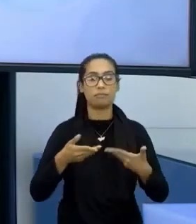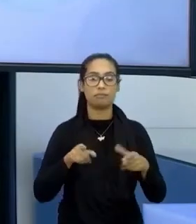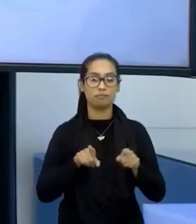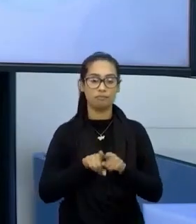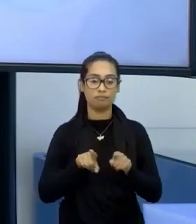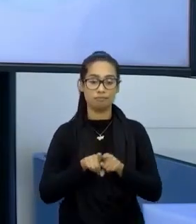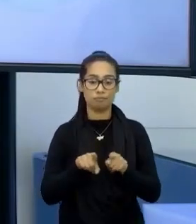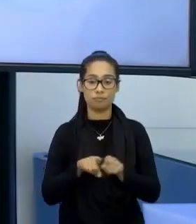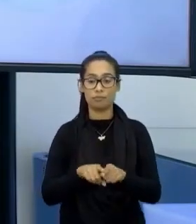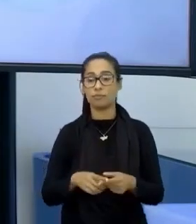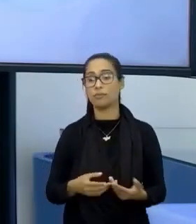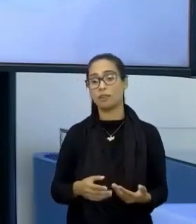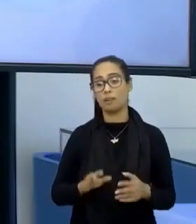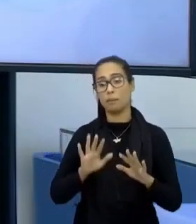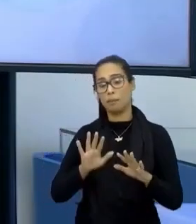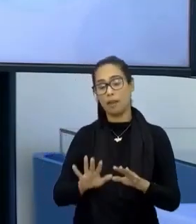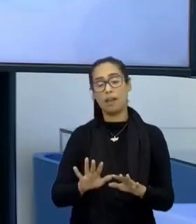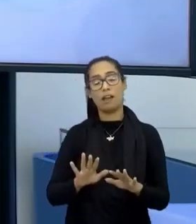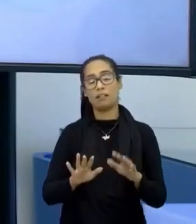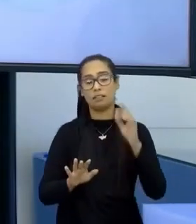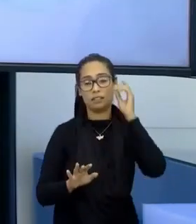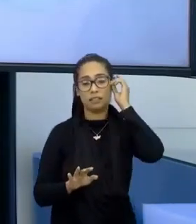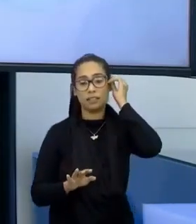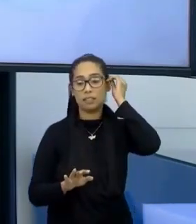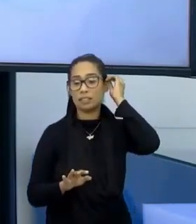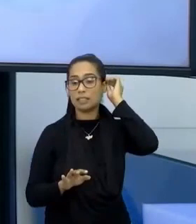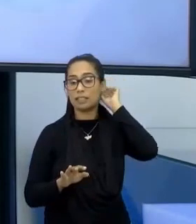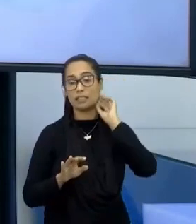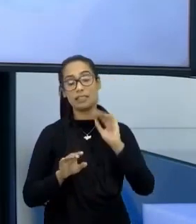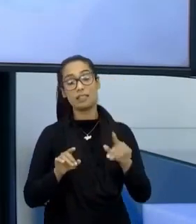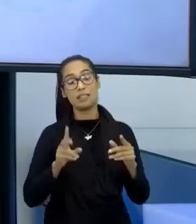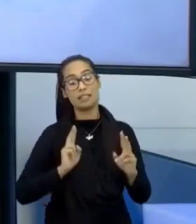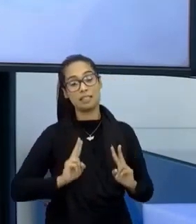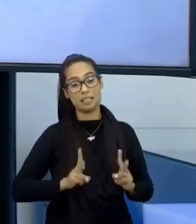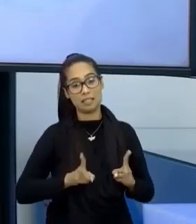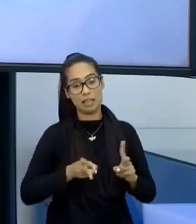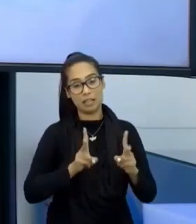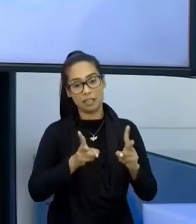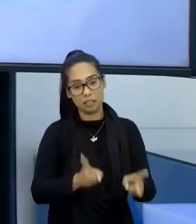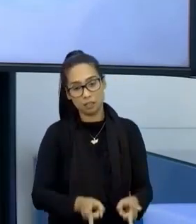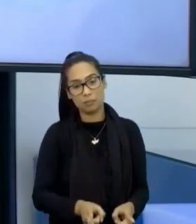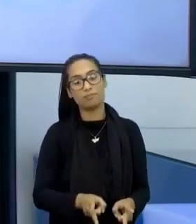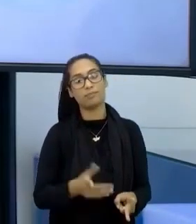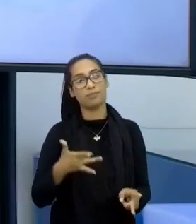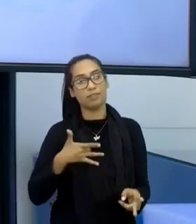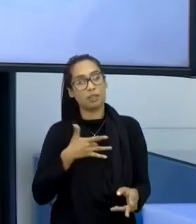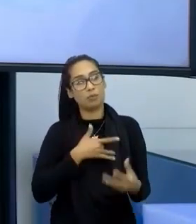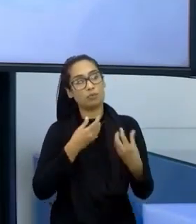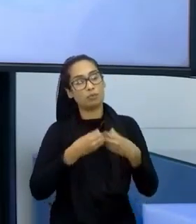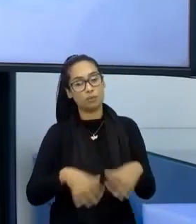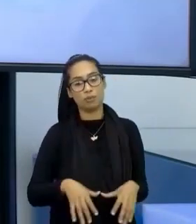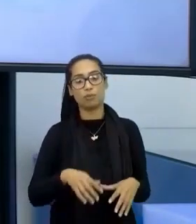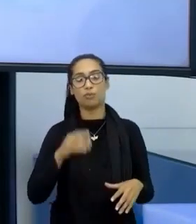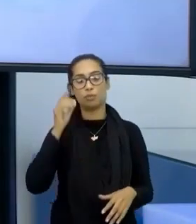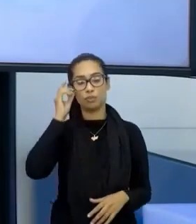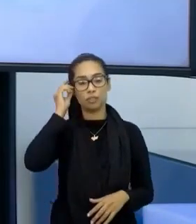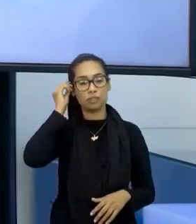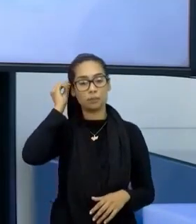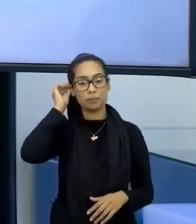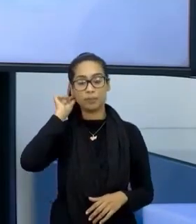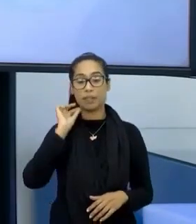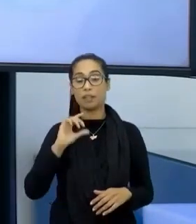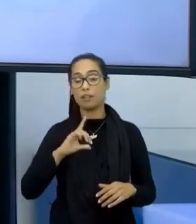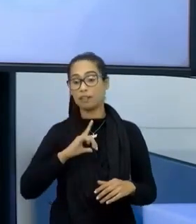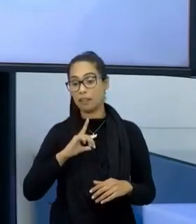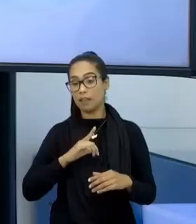ainda vai sempre ter resíduos, né? Traços de materiais que podem ser nocivos à saúde, tá bom? Depois nós temos